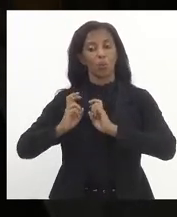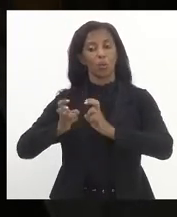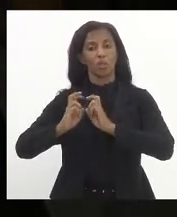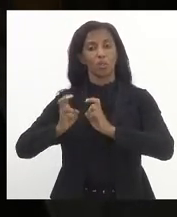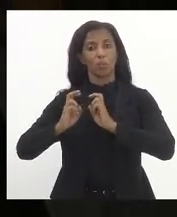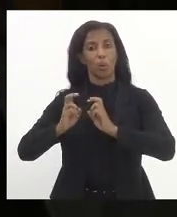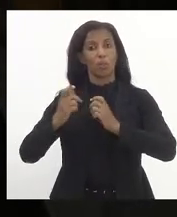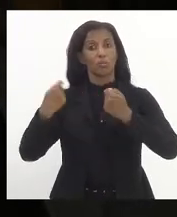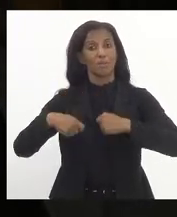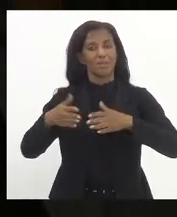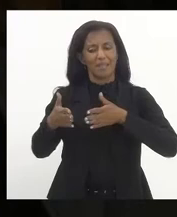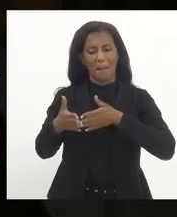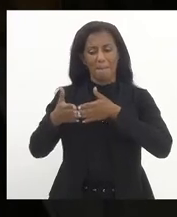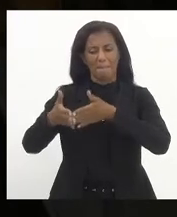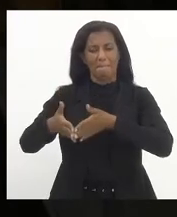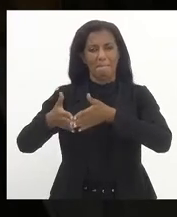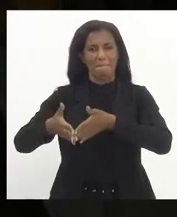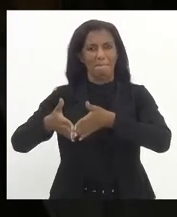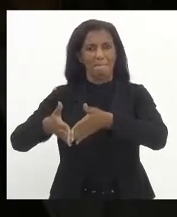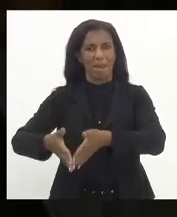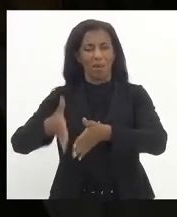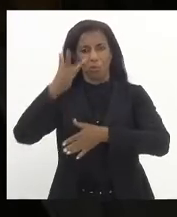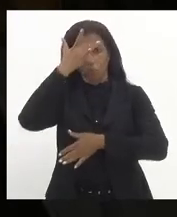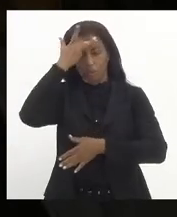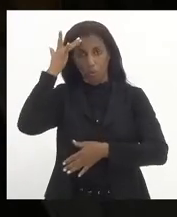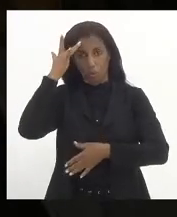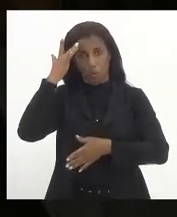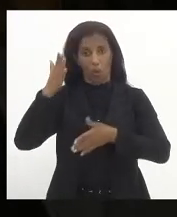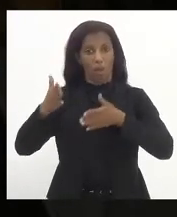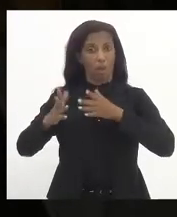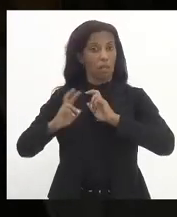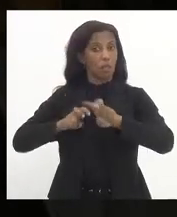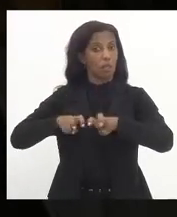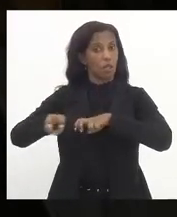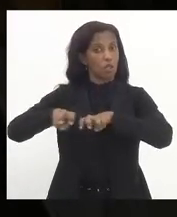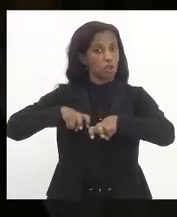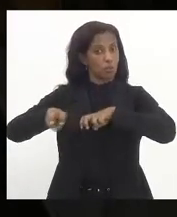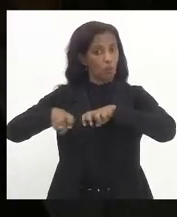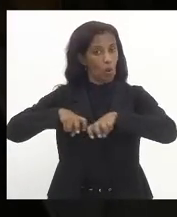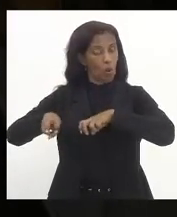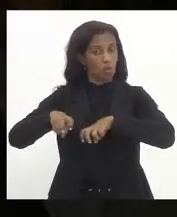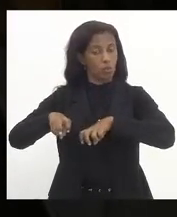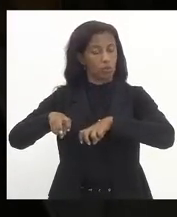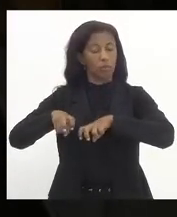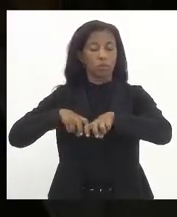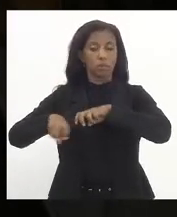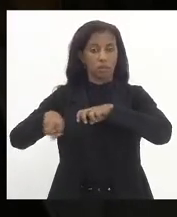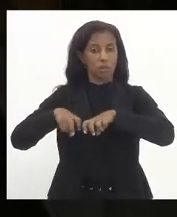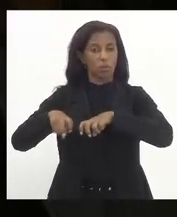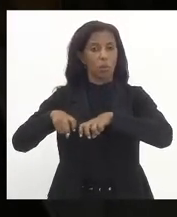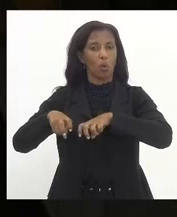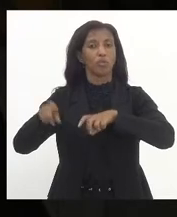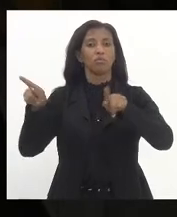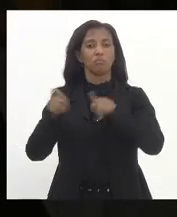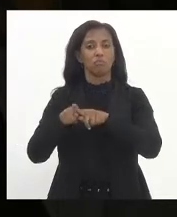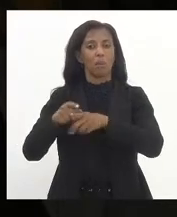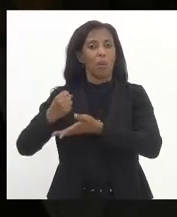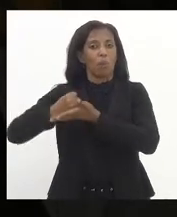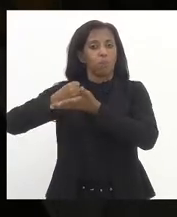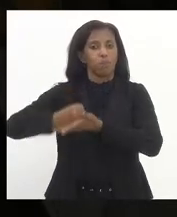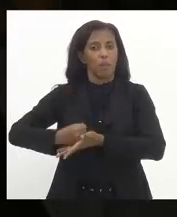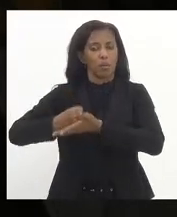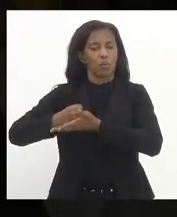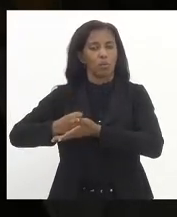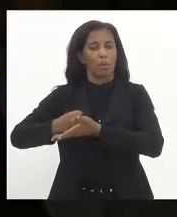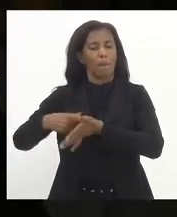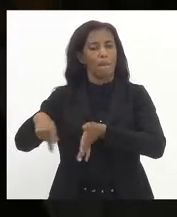de pessoas, que abrange também o transporte de cargas, que